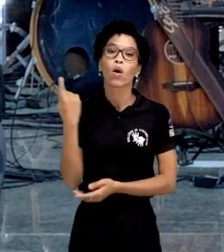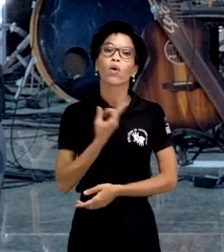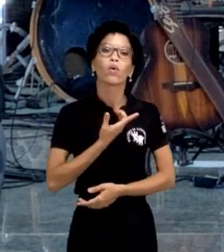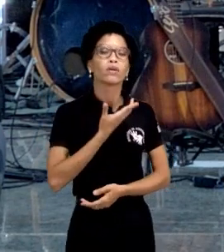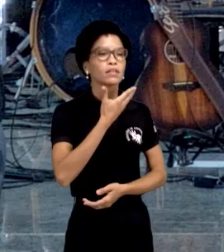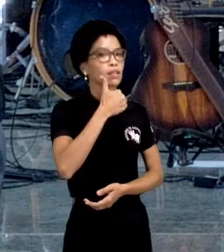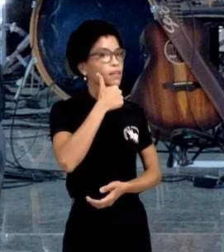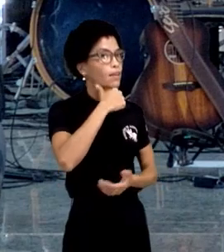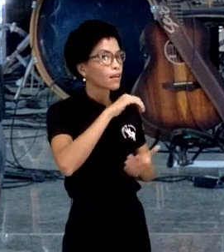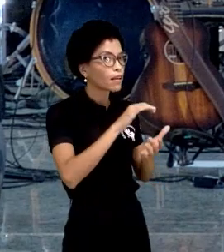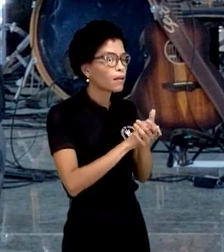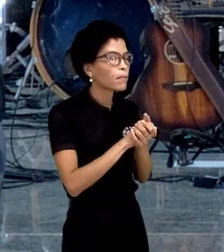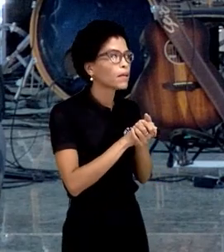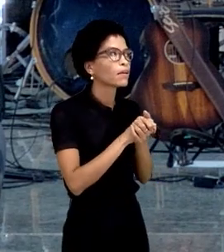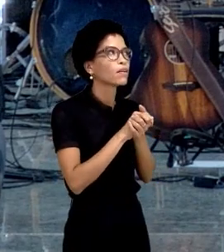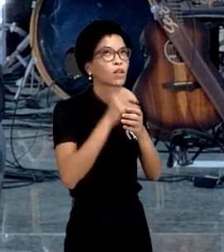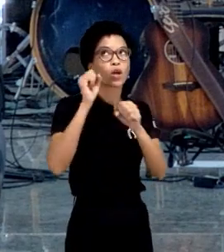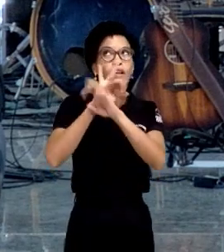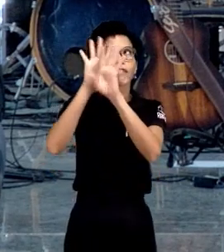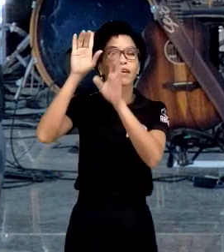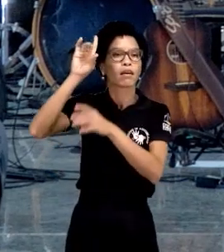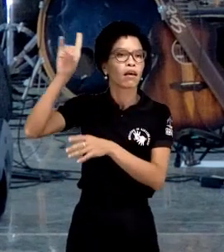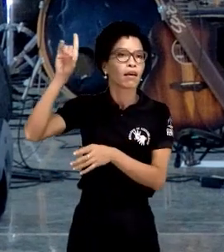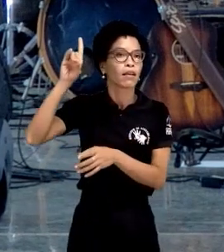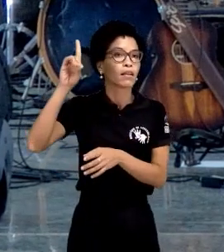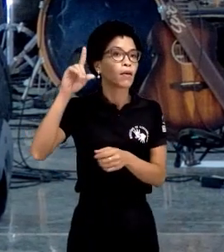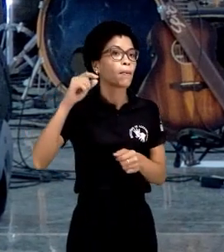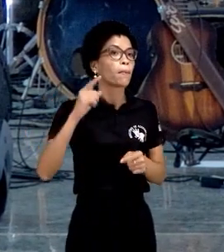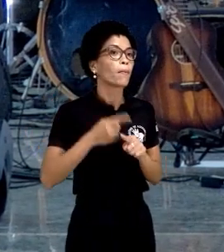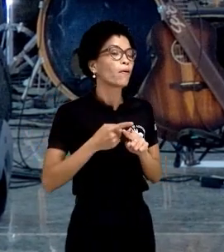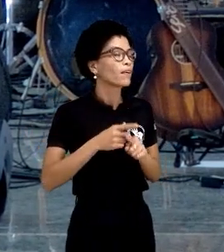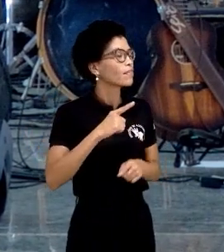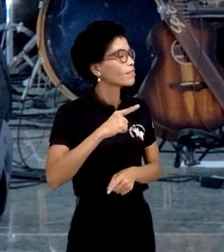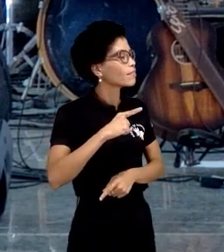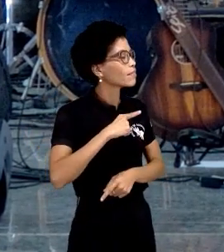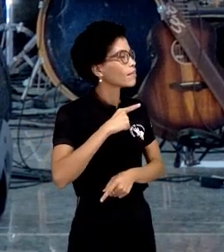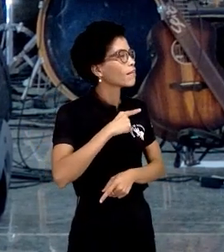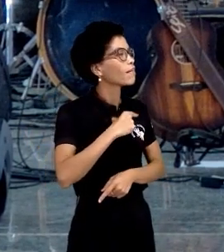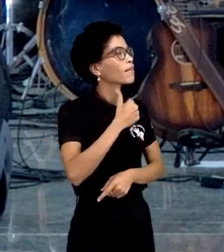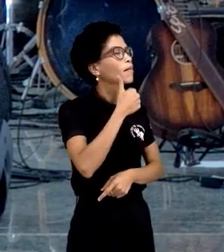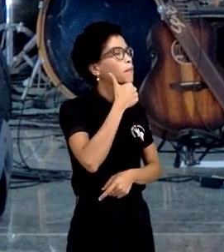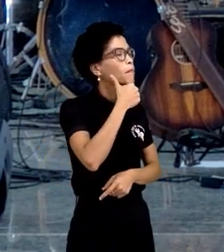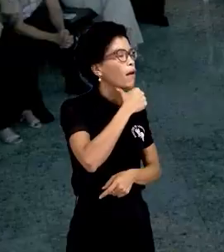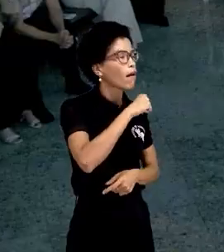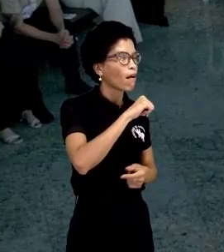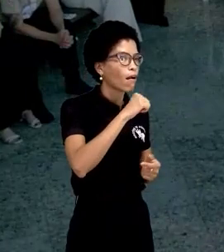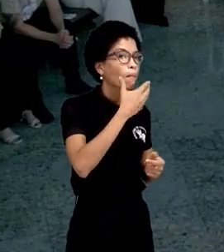Que os nossos esposos, os esposos de vocês,